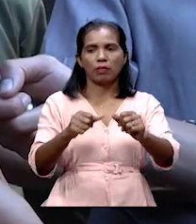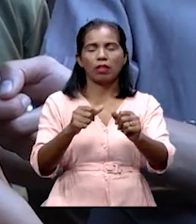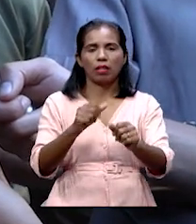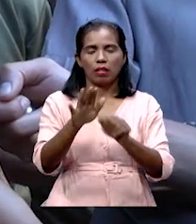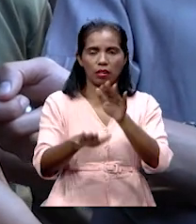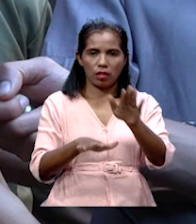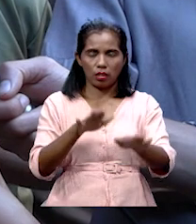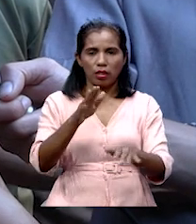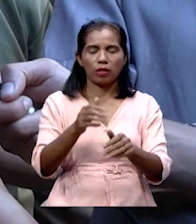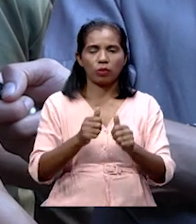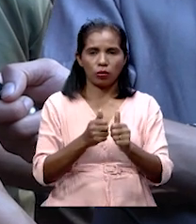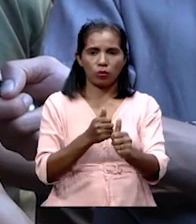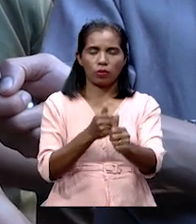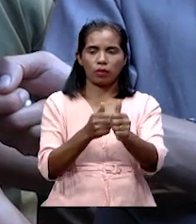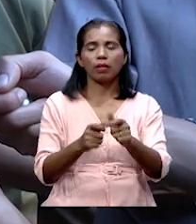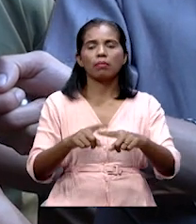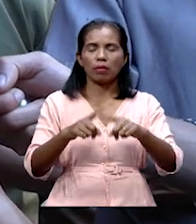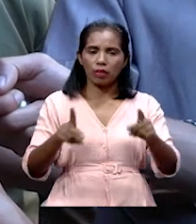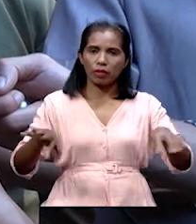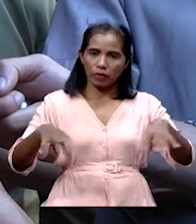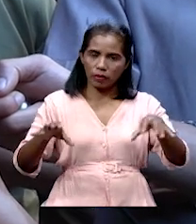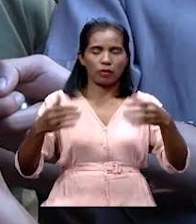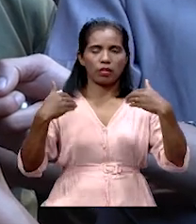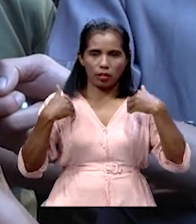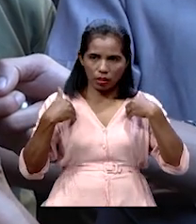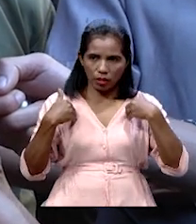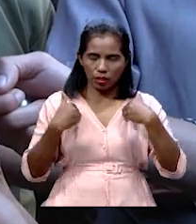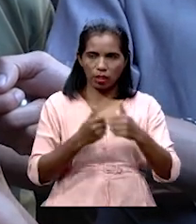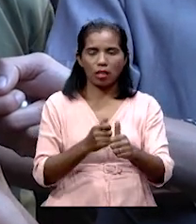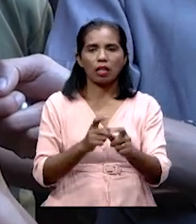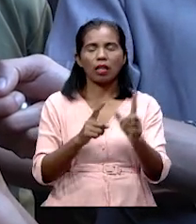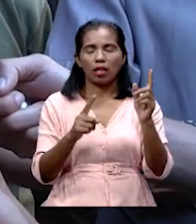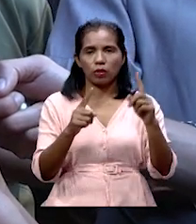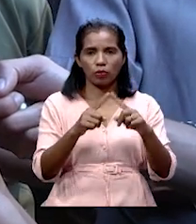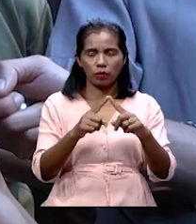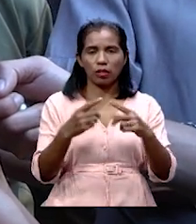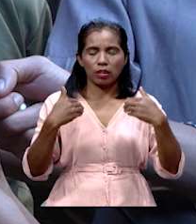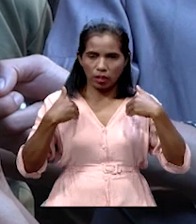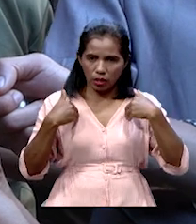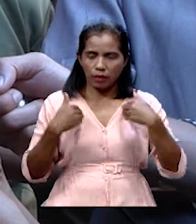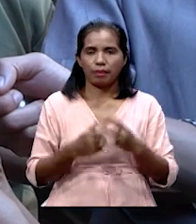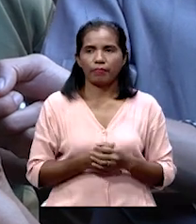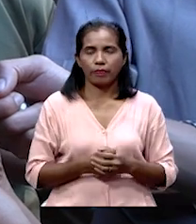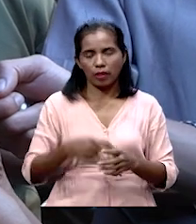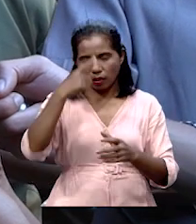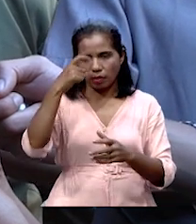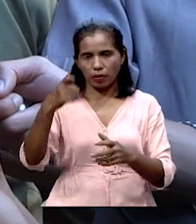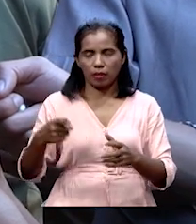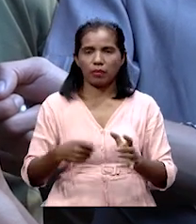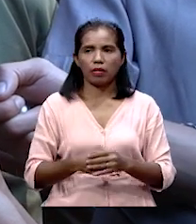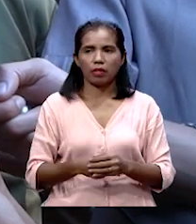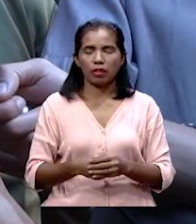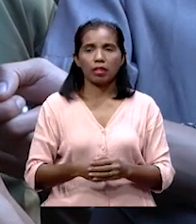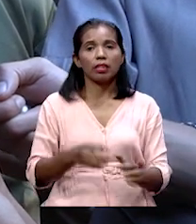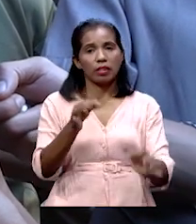Mas bem, esforço ne bem que teia, hatudu kata ia indicações, tamanema ka se minister